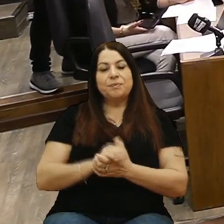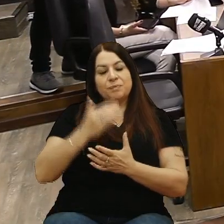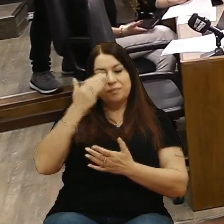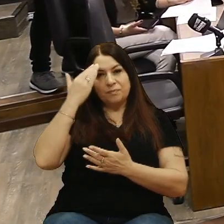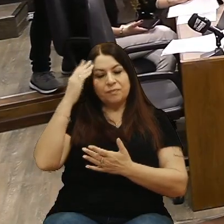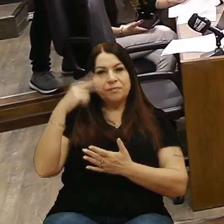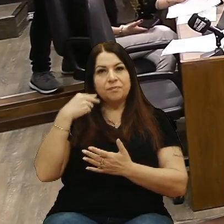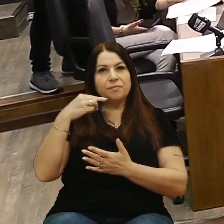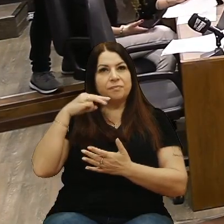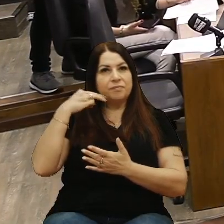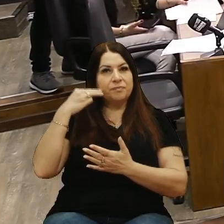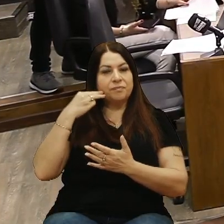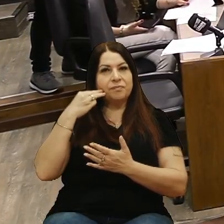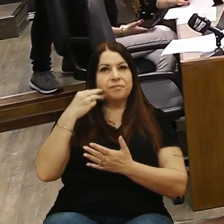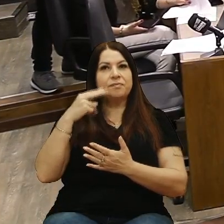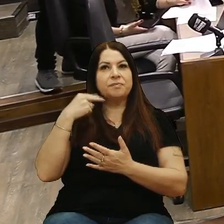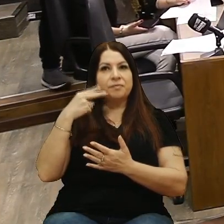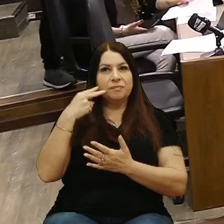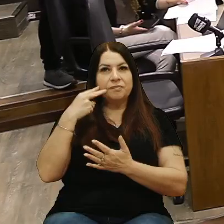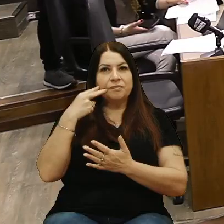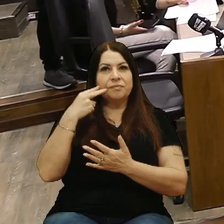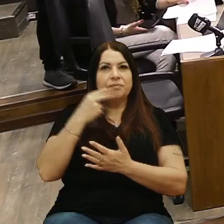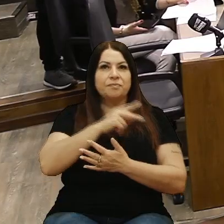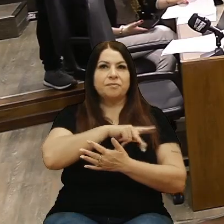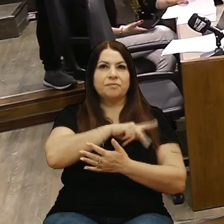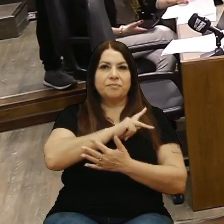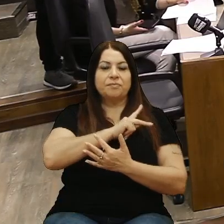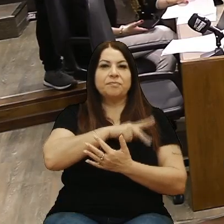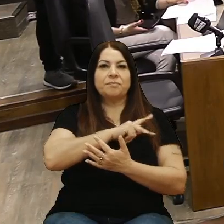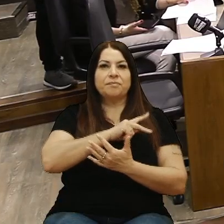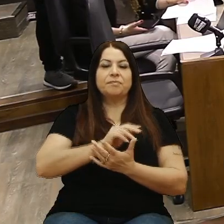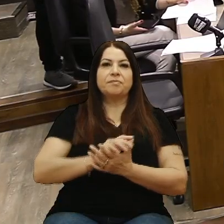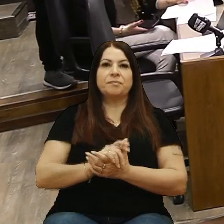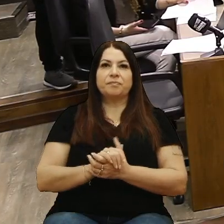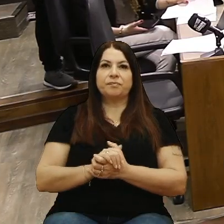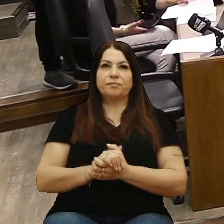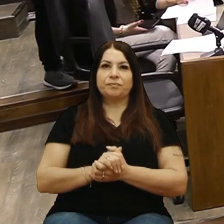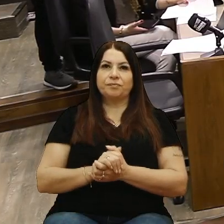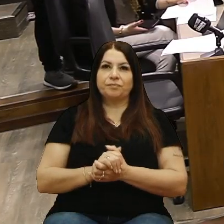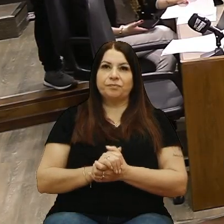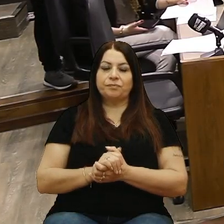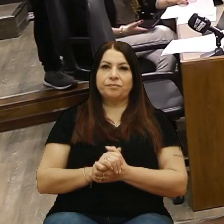Obrigado, vereadora Marisol Santos. Com a palavra, o vereador Pedro Rodrigues.